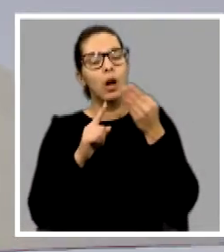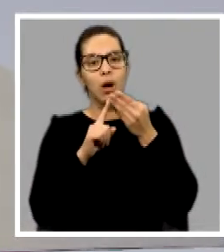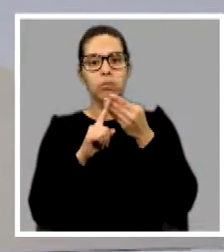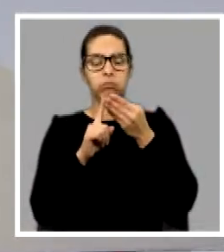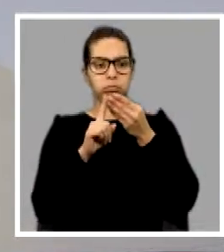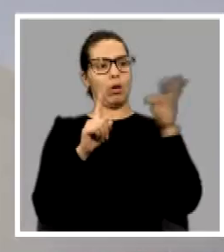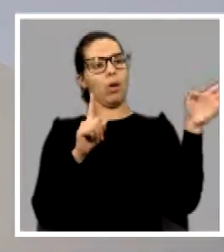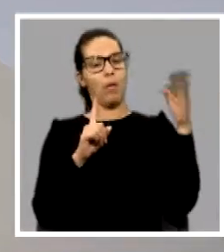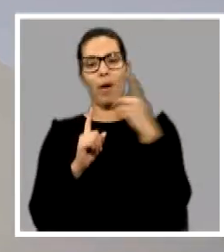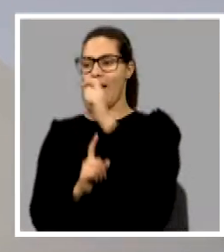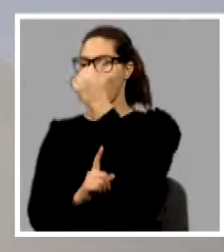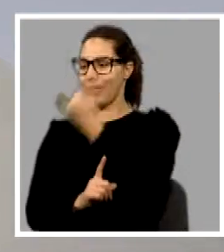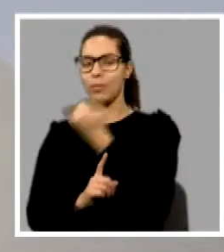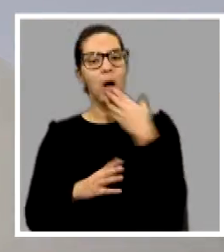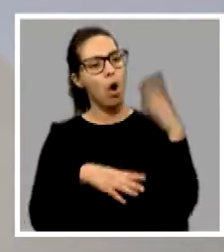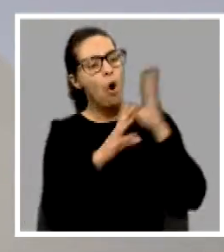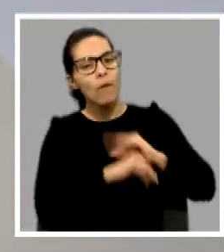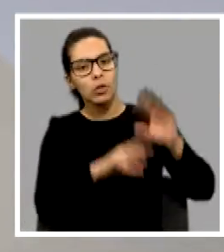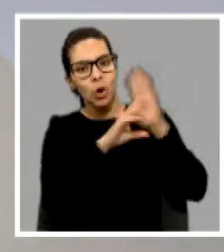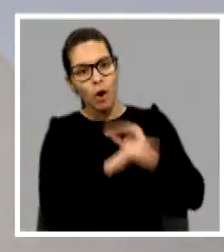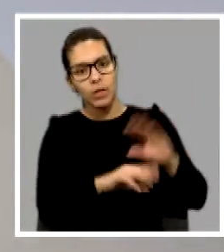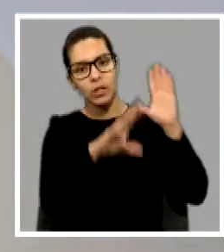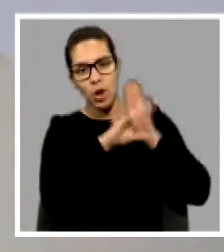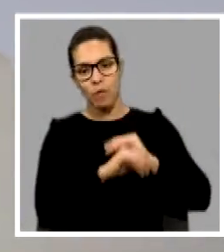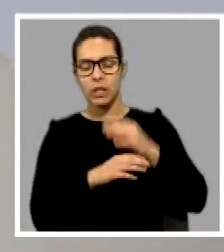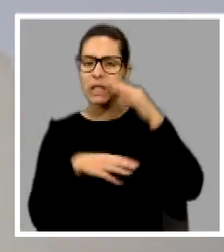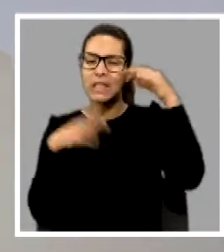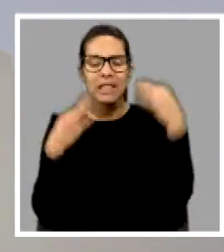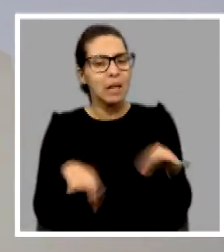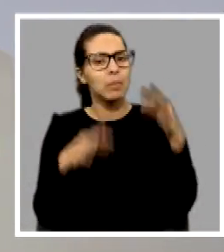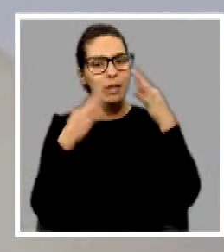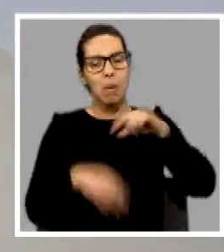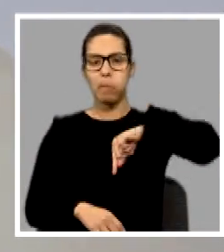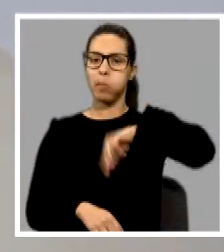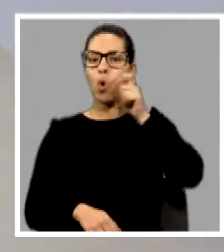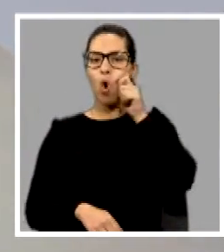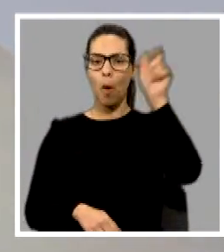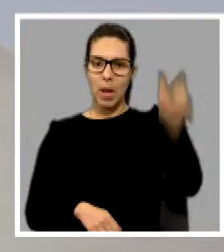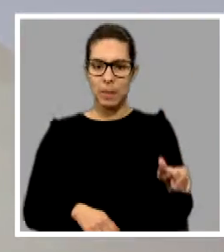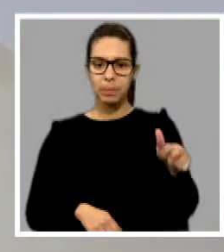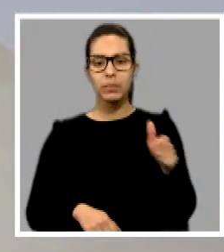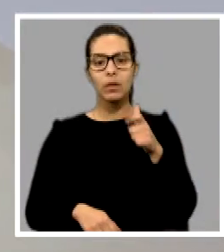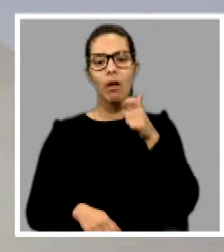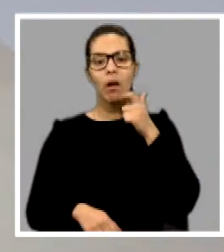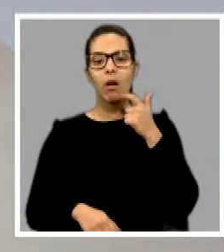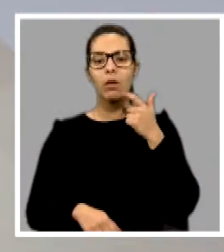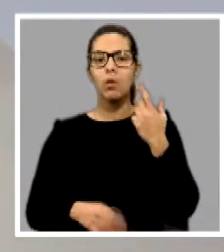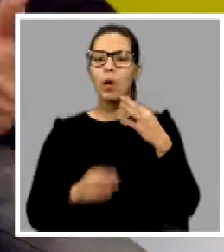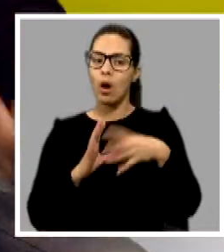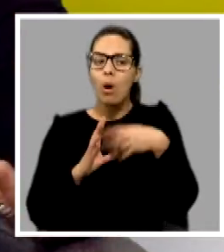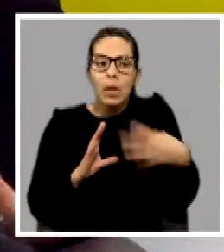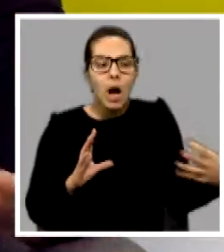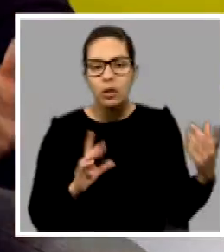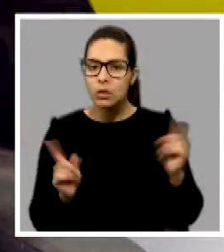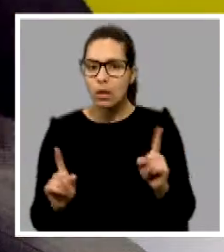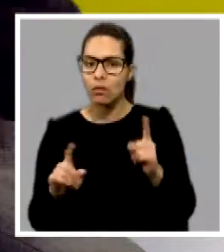Não é lateral, mas é um bocadinho fora do espaço do E2, mas a Sim. conversa com este homem foi fantástica, de uma simplicidade como são as pessoas que são